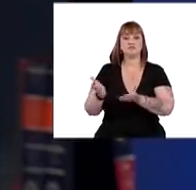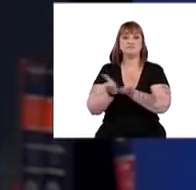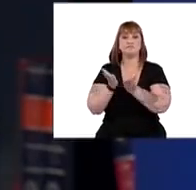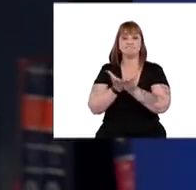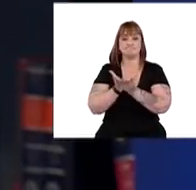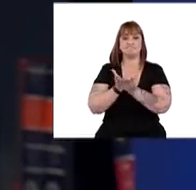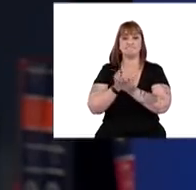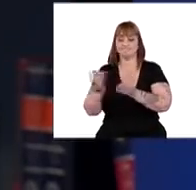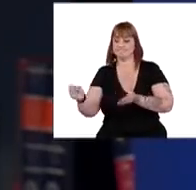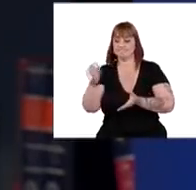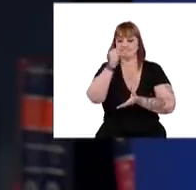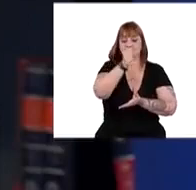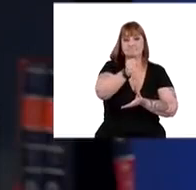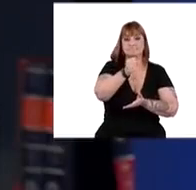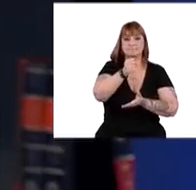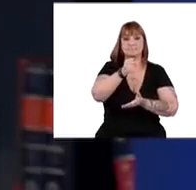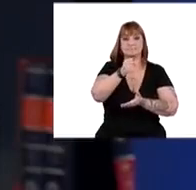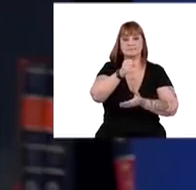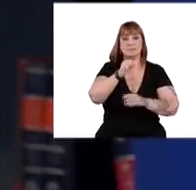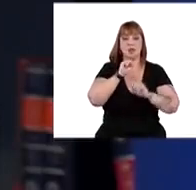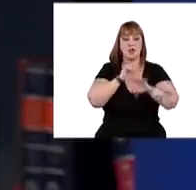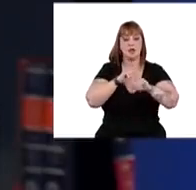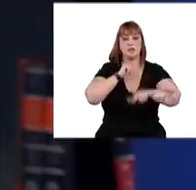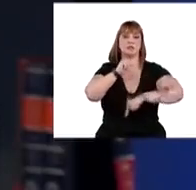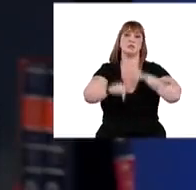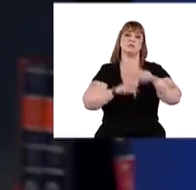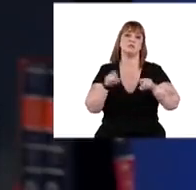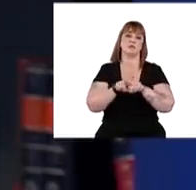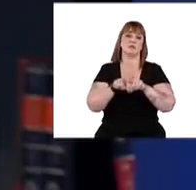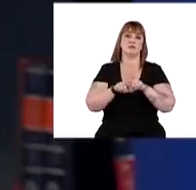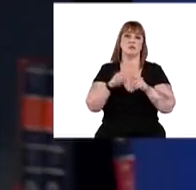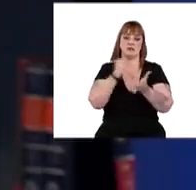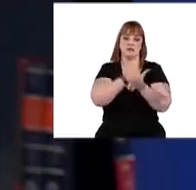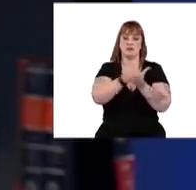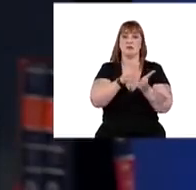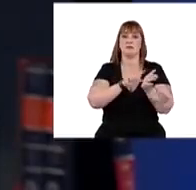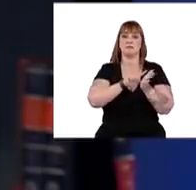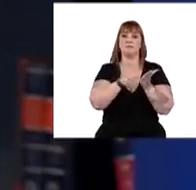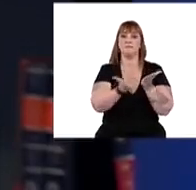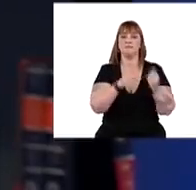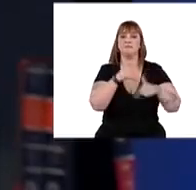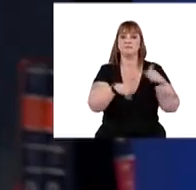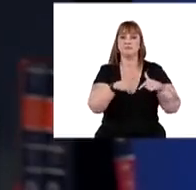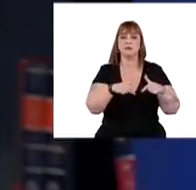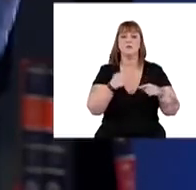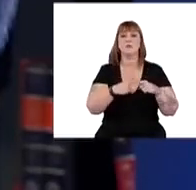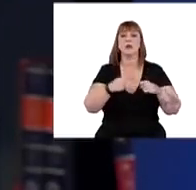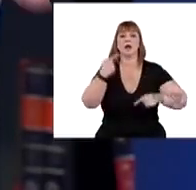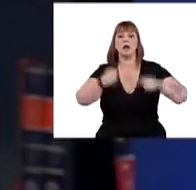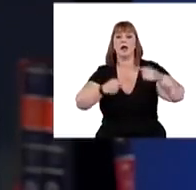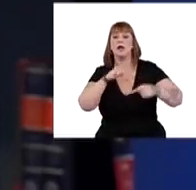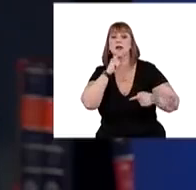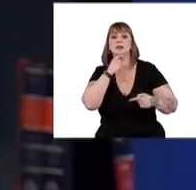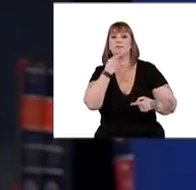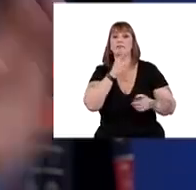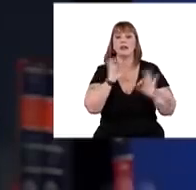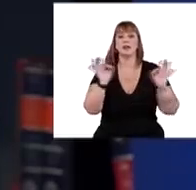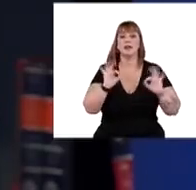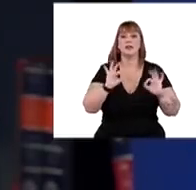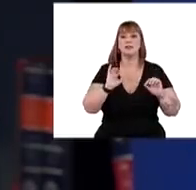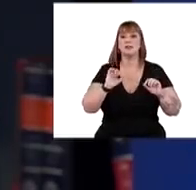sendo recolocados no mundo da educação e do trabalho com carteira assinada. Por que ninguém discute isso? E isso tudo já